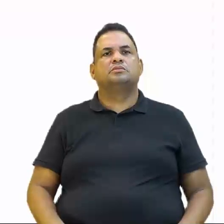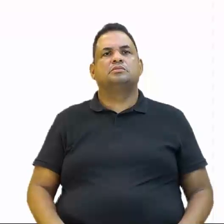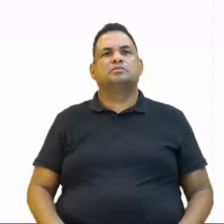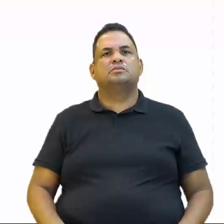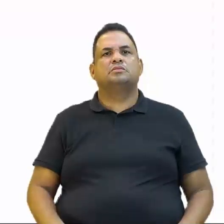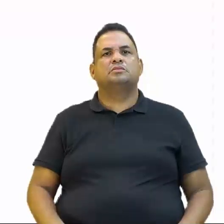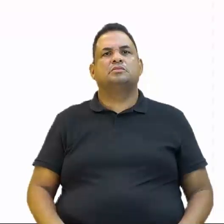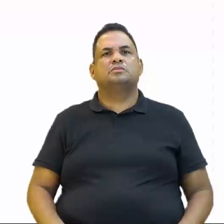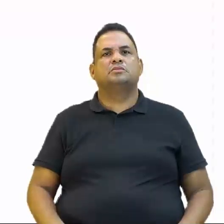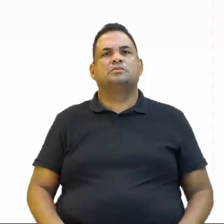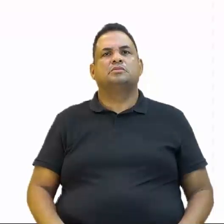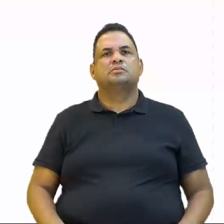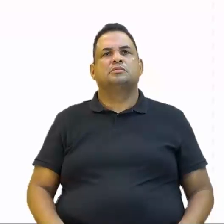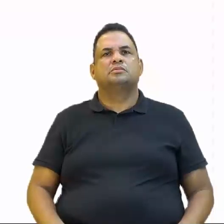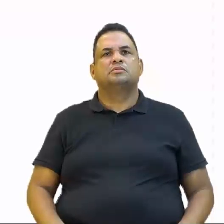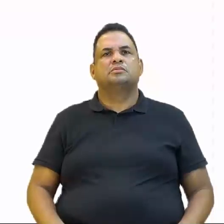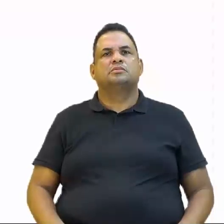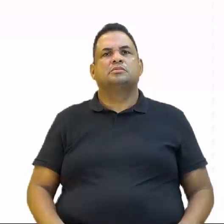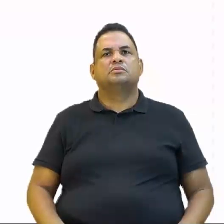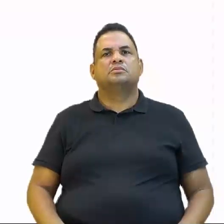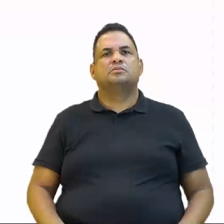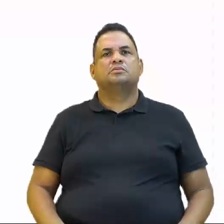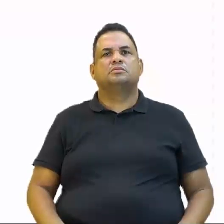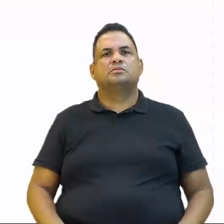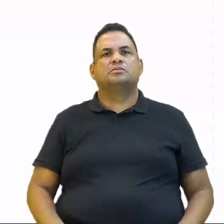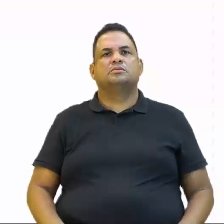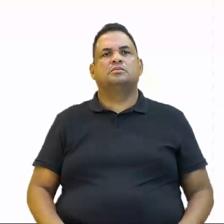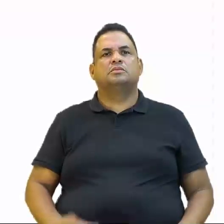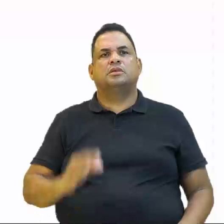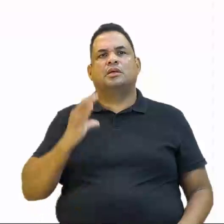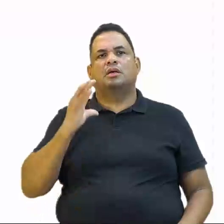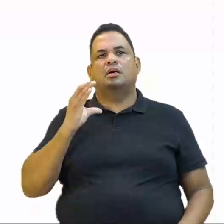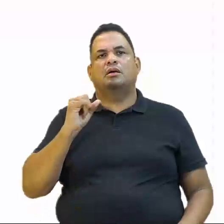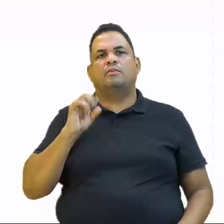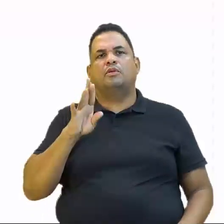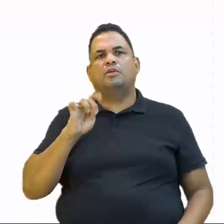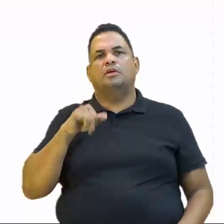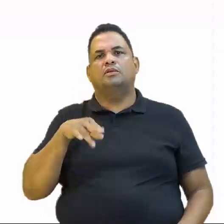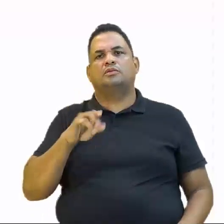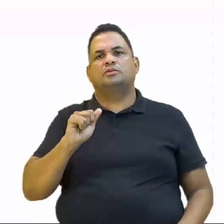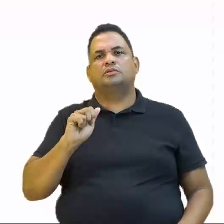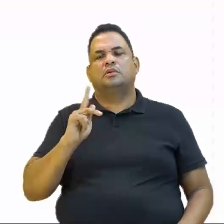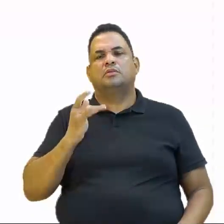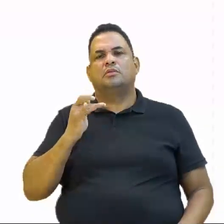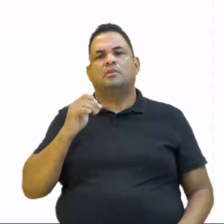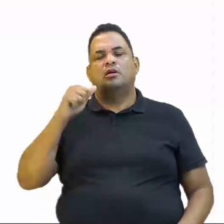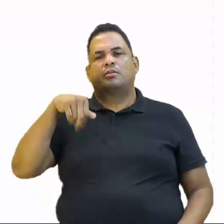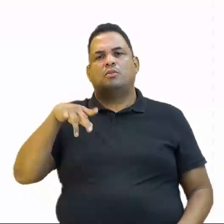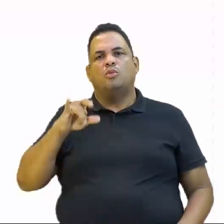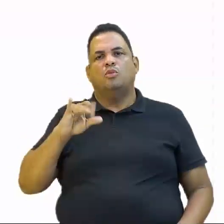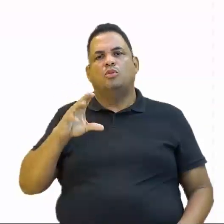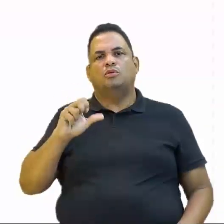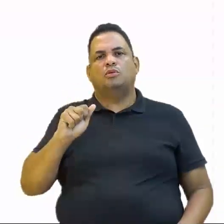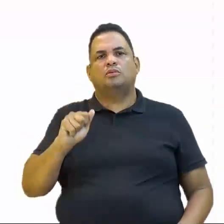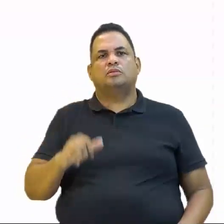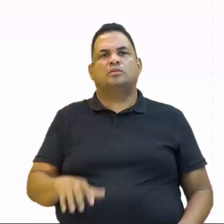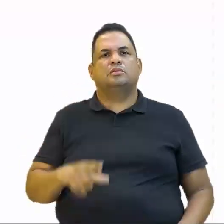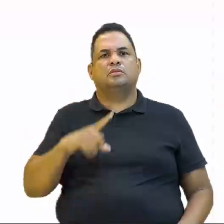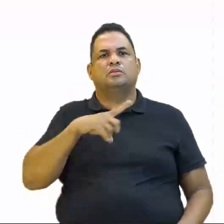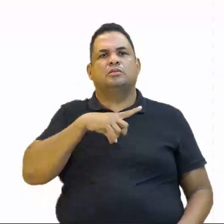sódio? O carbonato de amônio. Carbonato de amônio, aí sim a gente